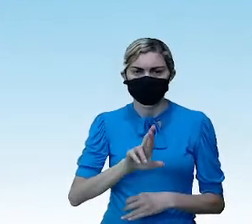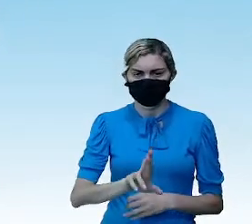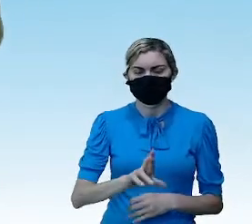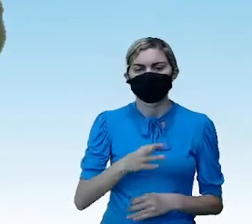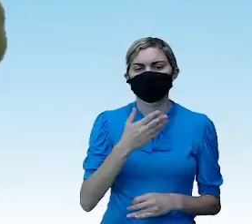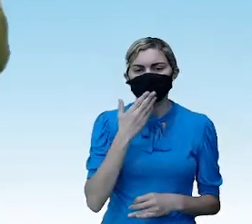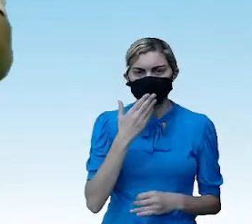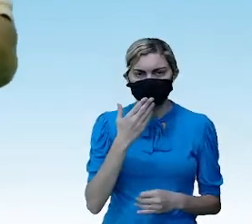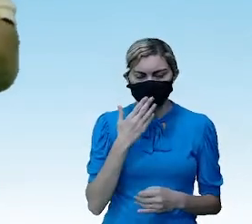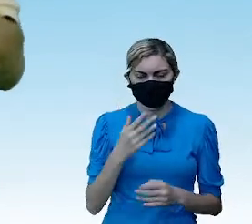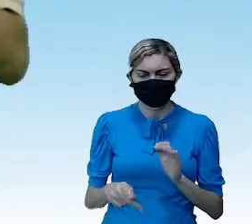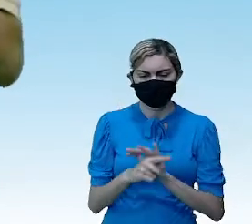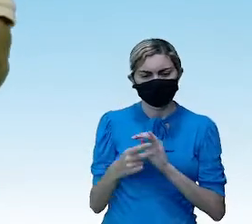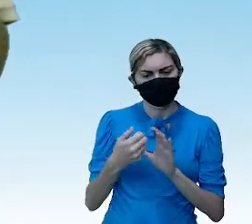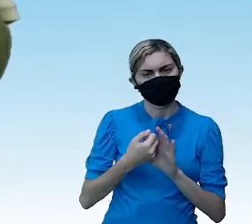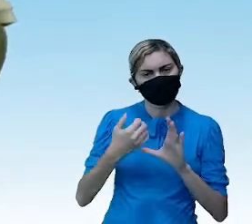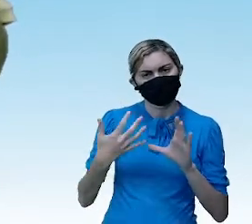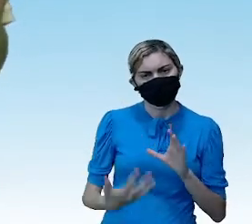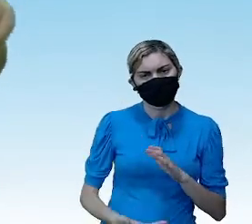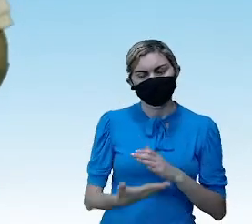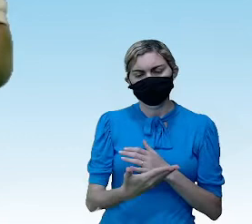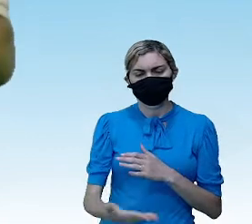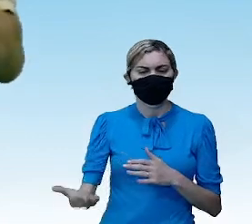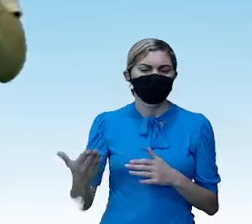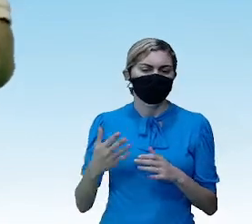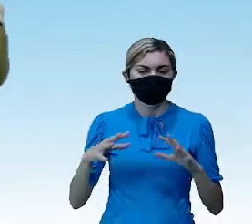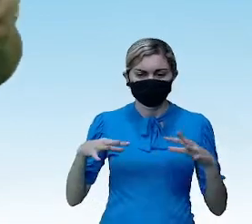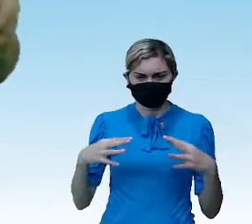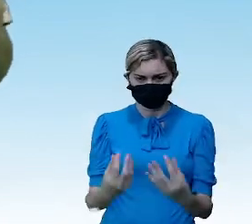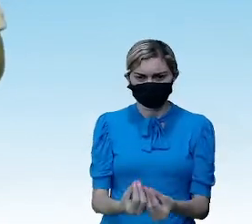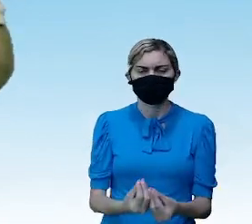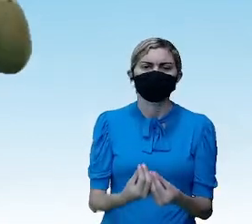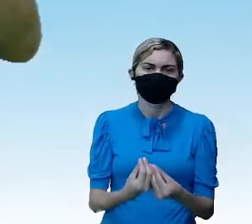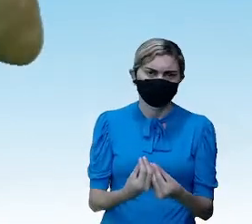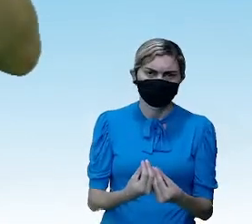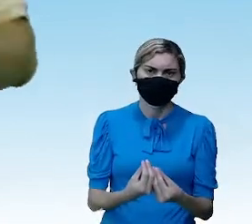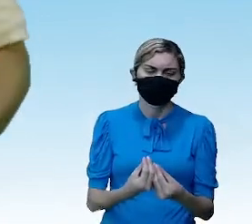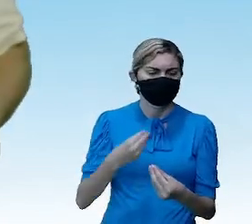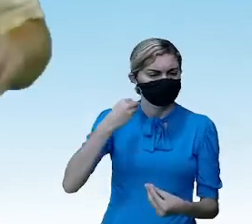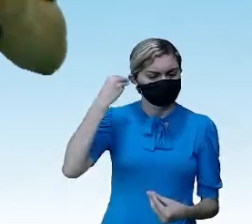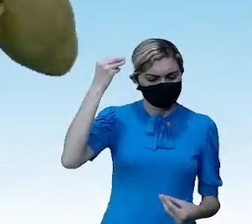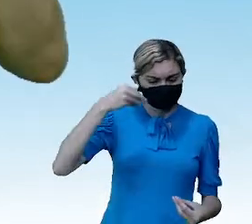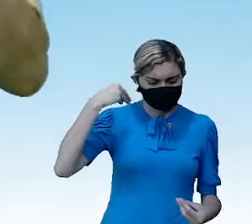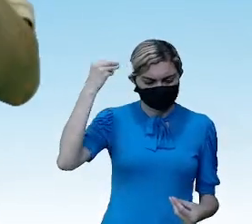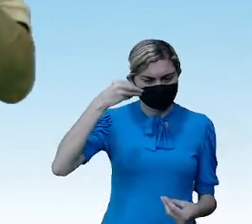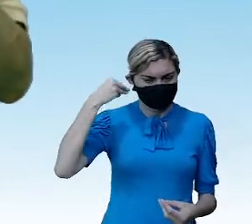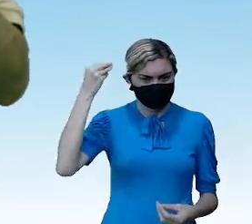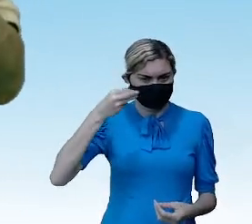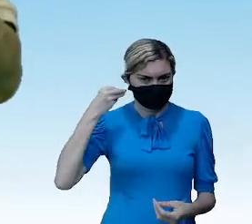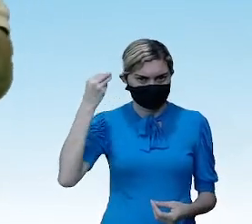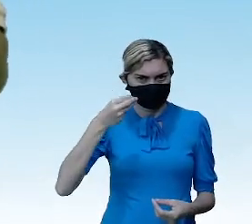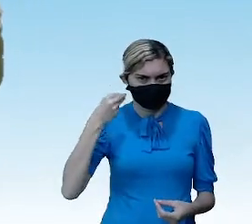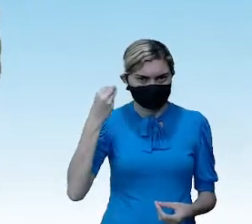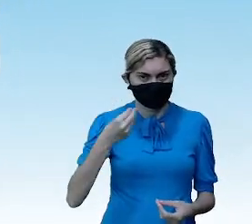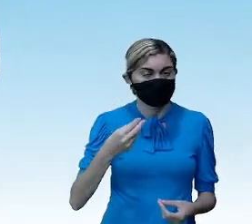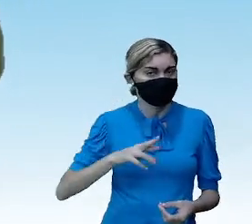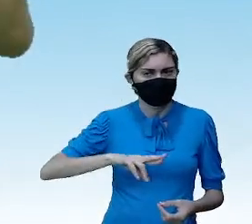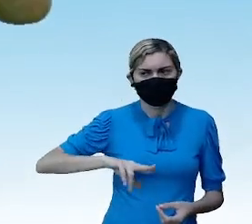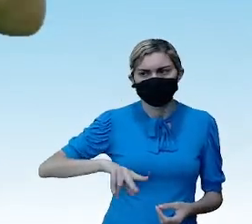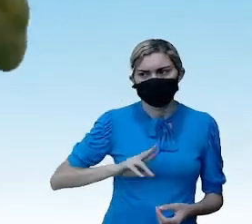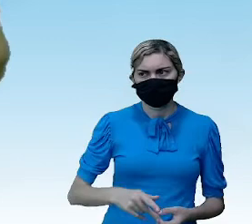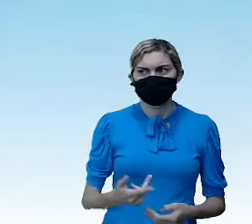indígenas caracterizam pela praticidade. Tudo gira em torno da experiência do sagrado e não